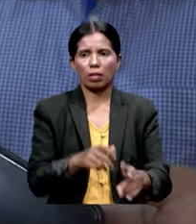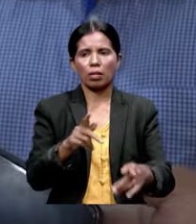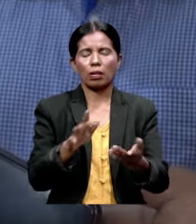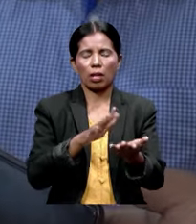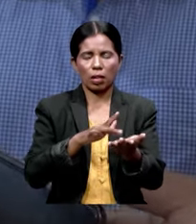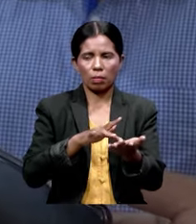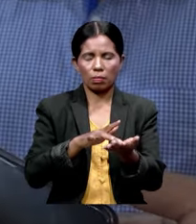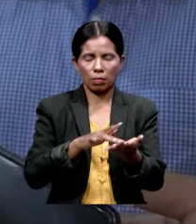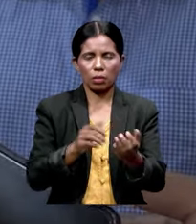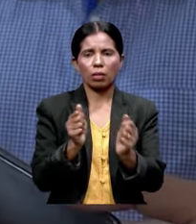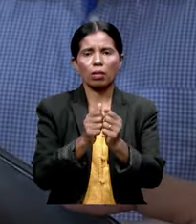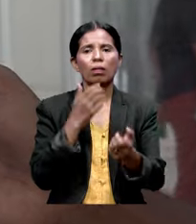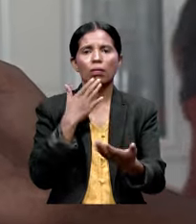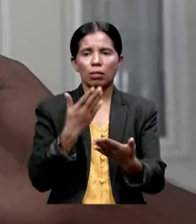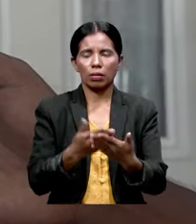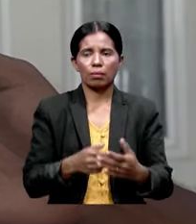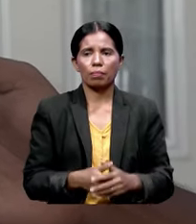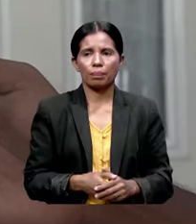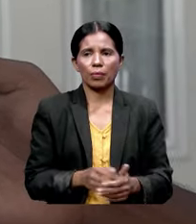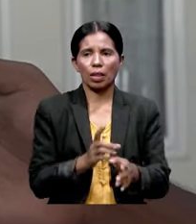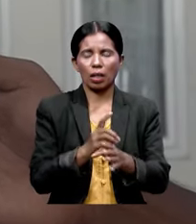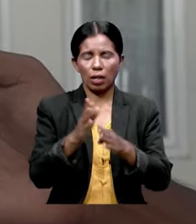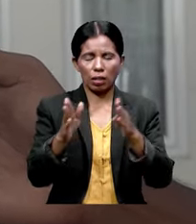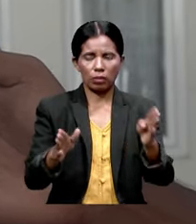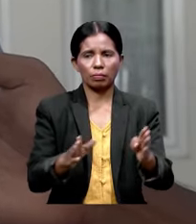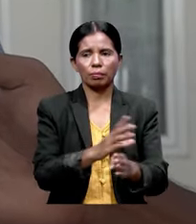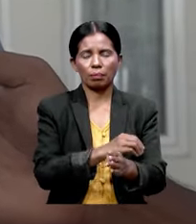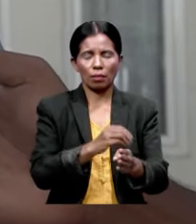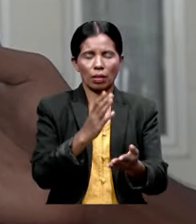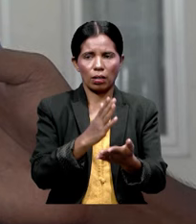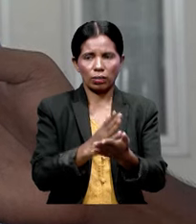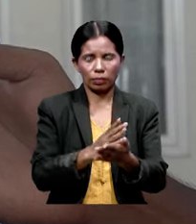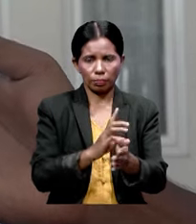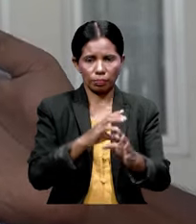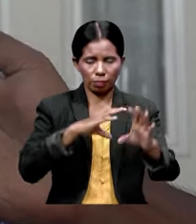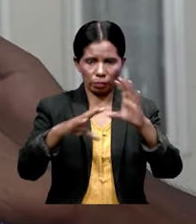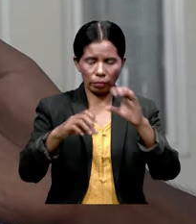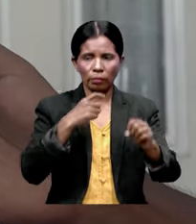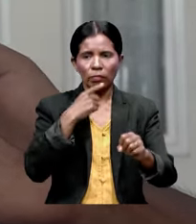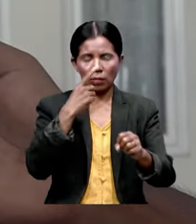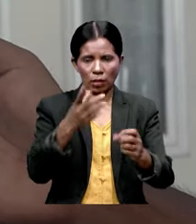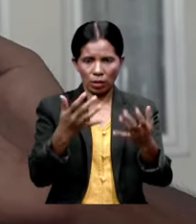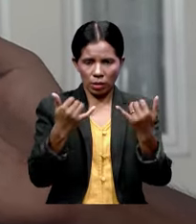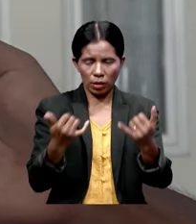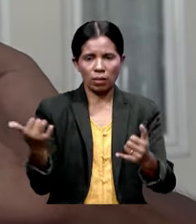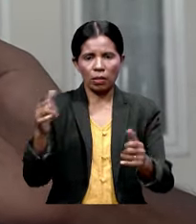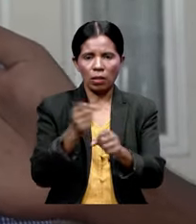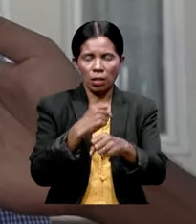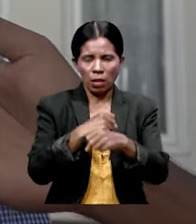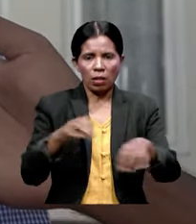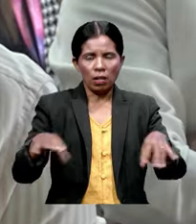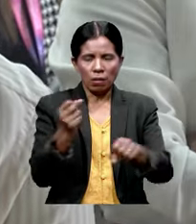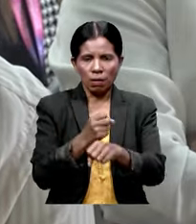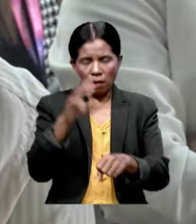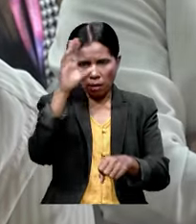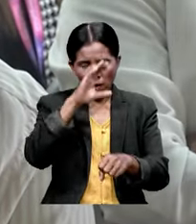ko ho teratu podia. Diretor Promoção e Prevenção da Comunicação Ateten, Dadaune, Sirahalo Hel Esforço,